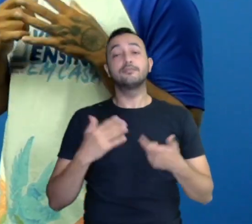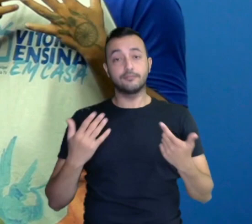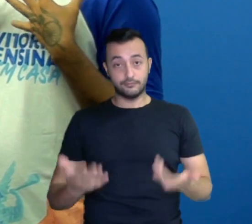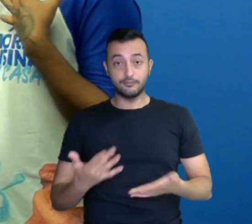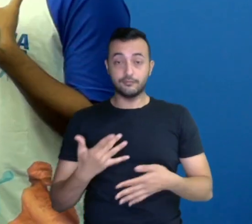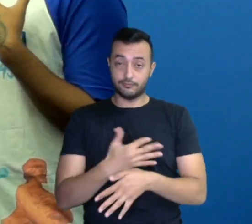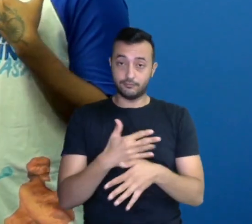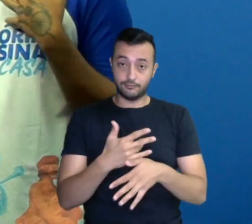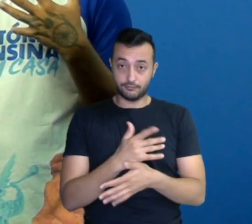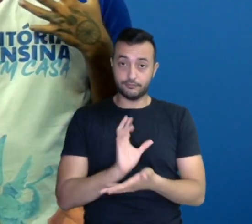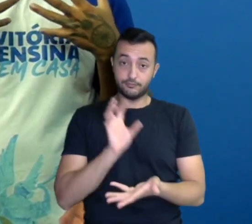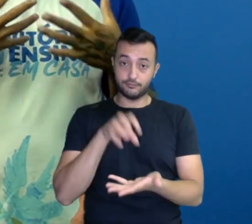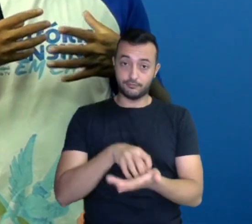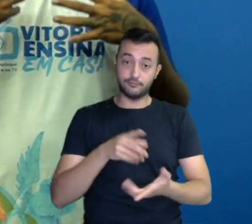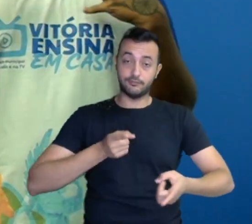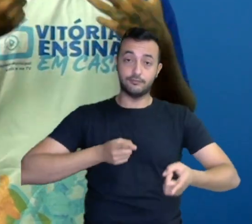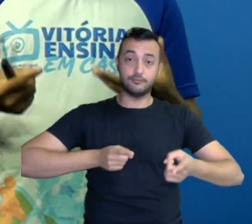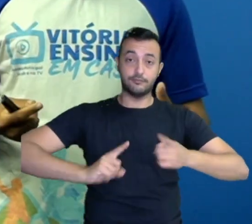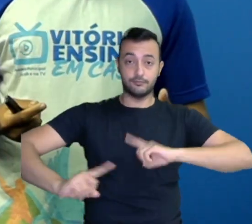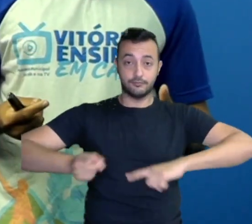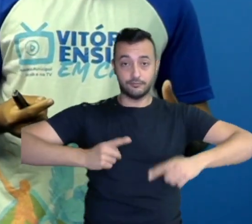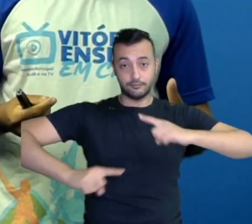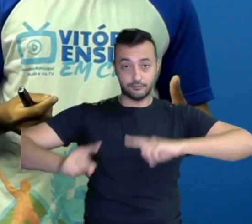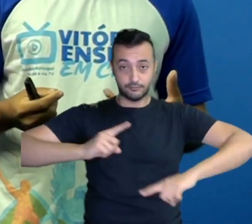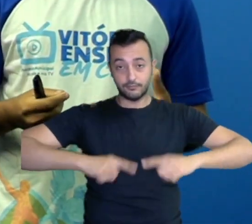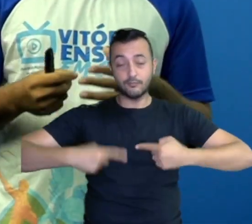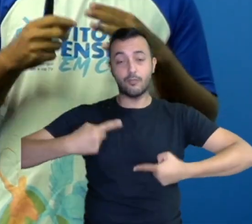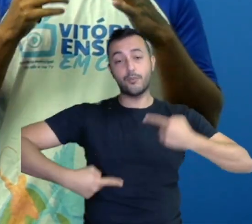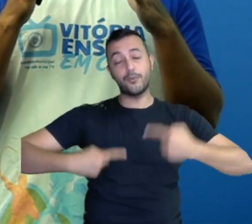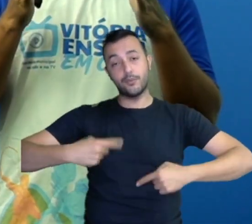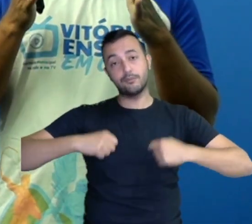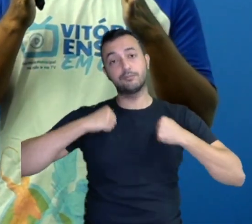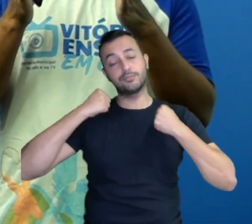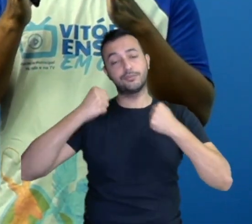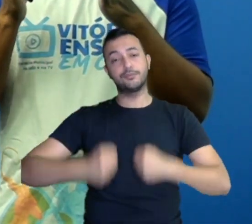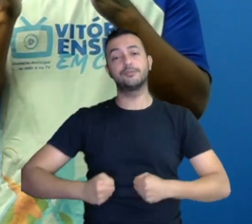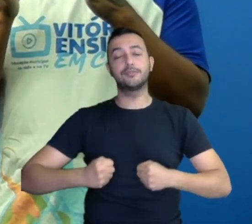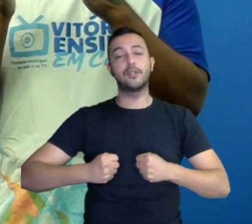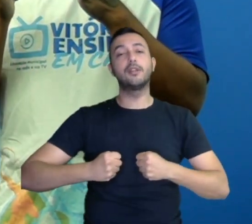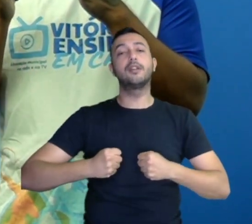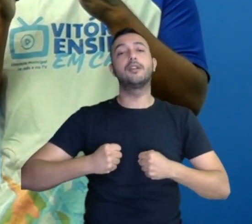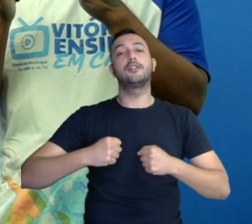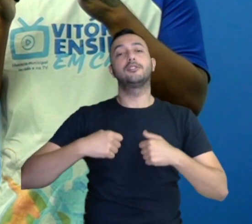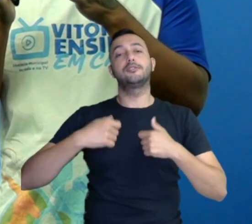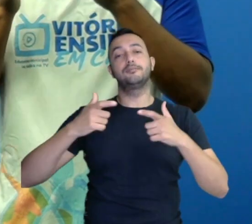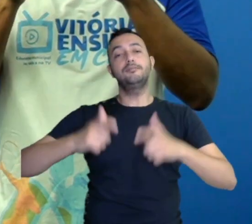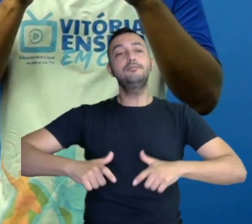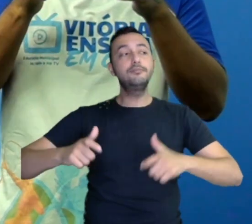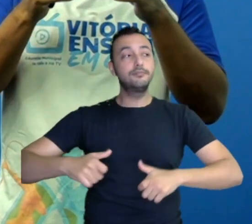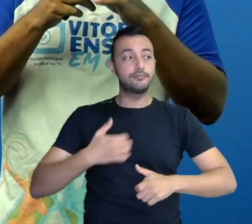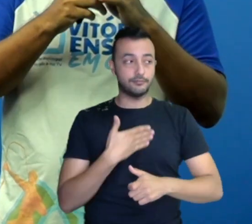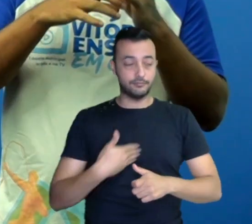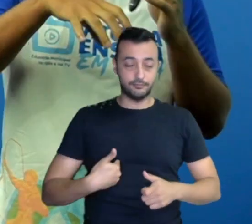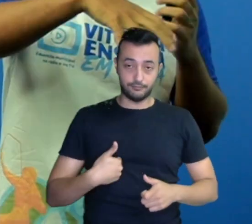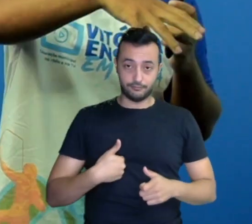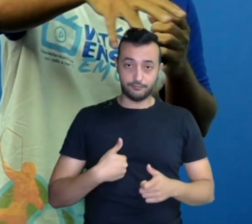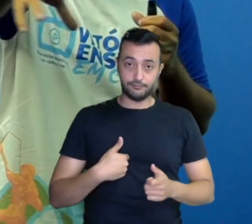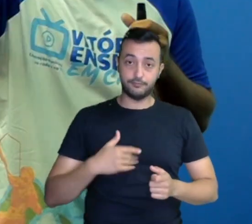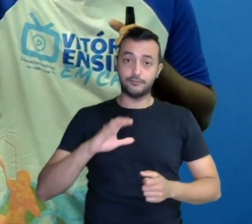cidades elas se tornaram centros políticos de poder, certo? O local onde o governante